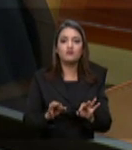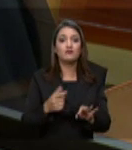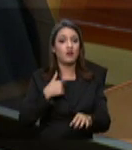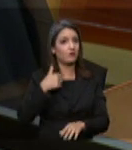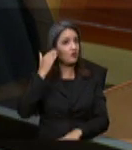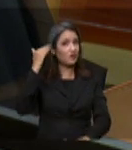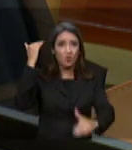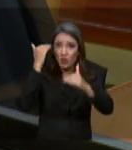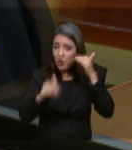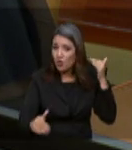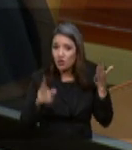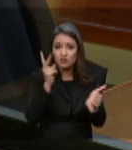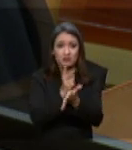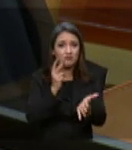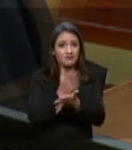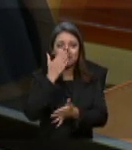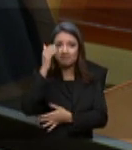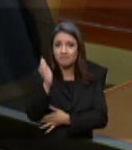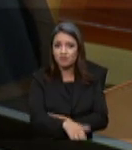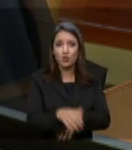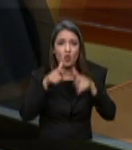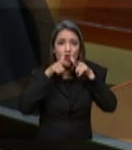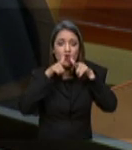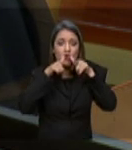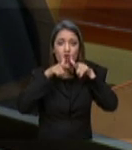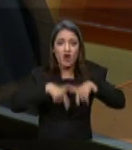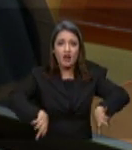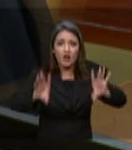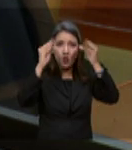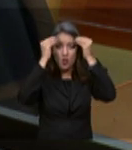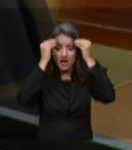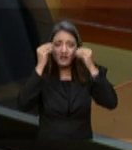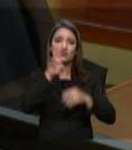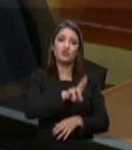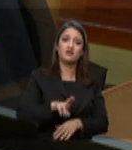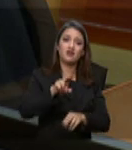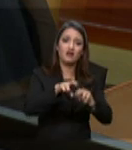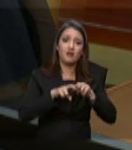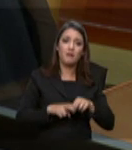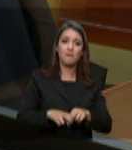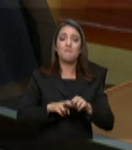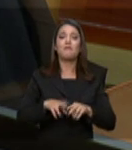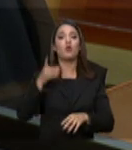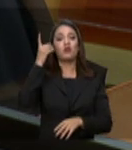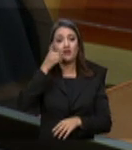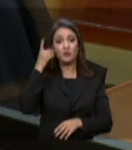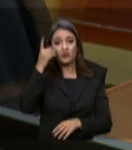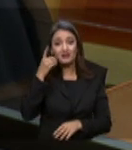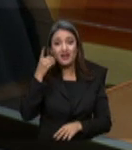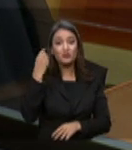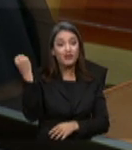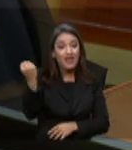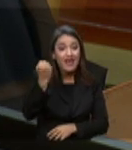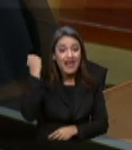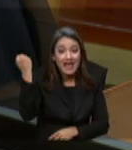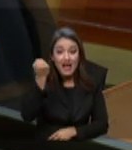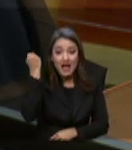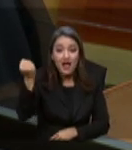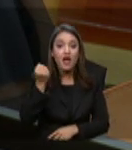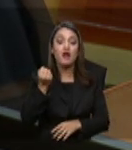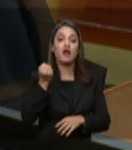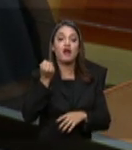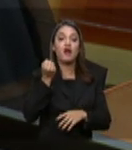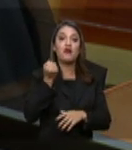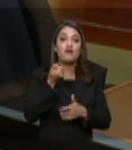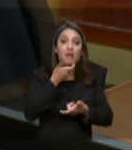à ferina e lamentável linguagem utilizada pelo Parlamento a federal ora acusado que de tão graves podem